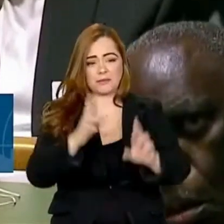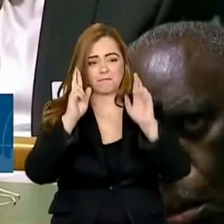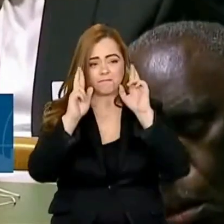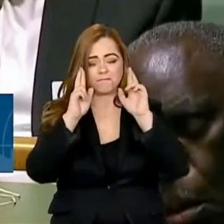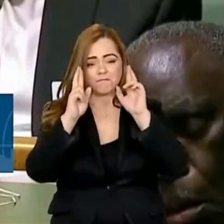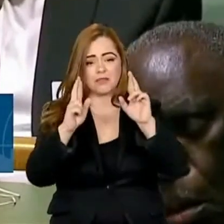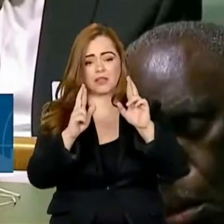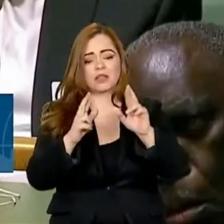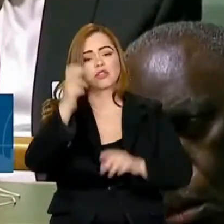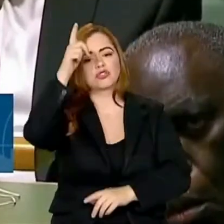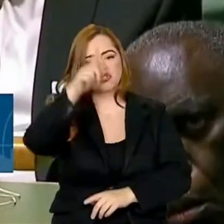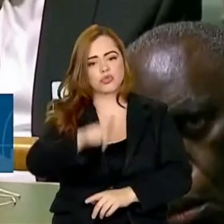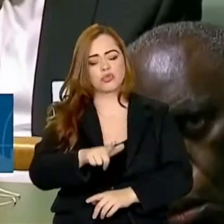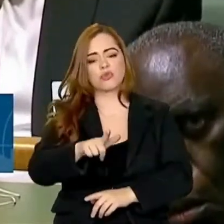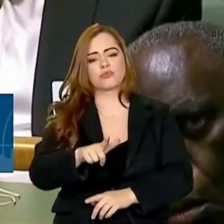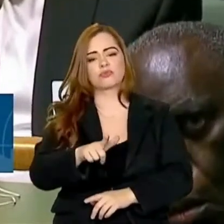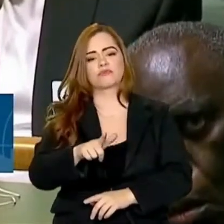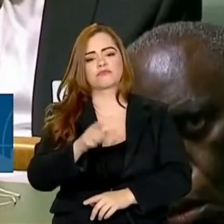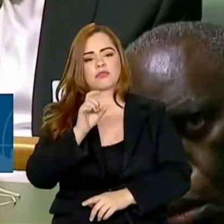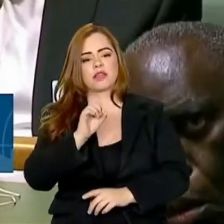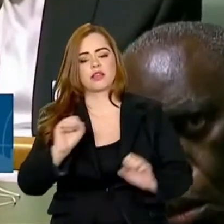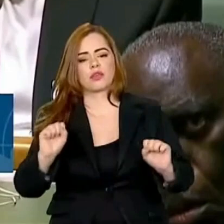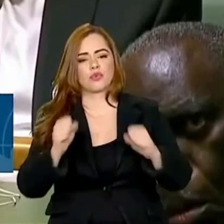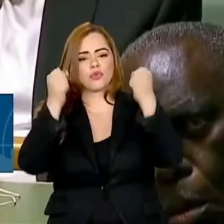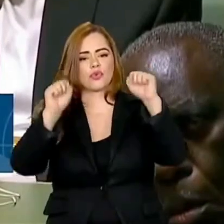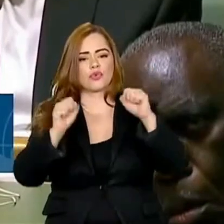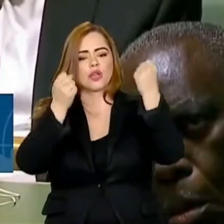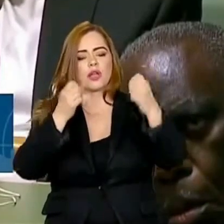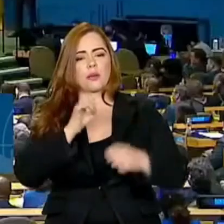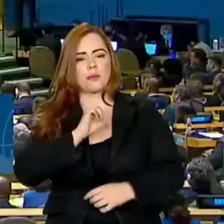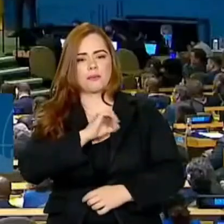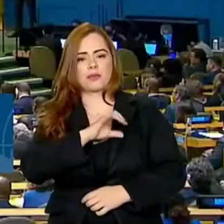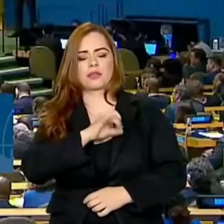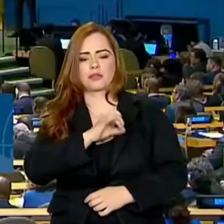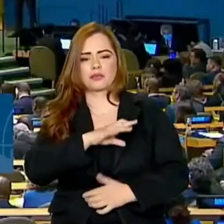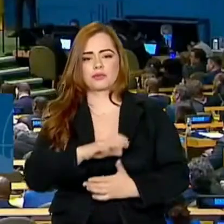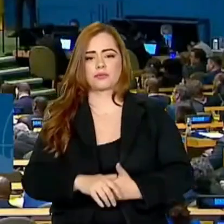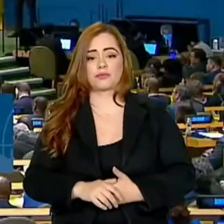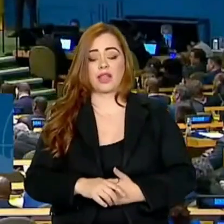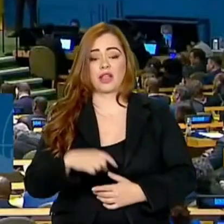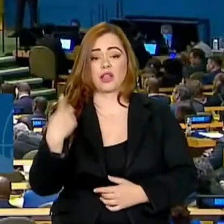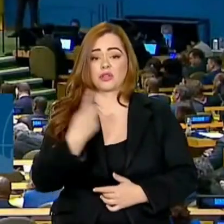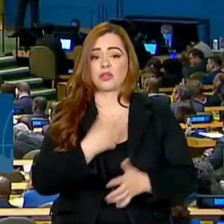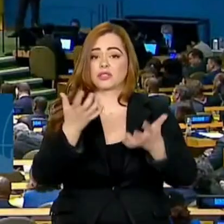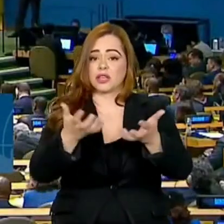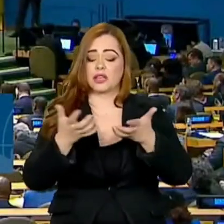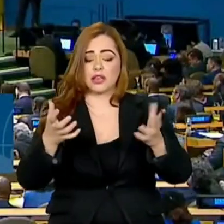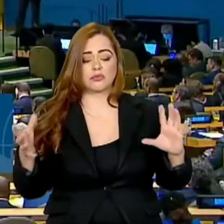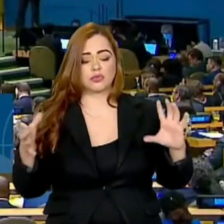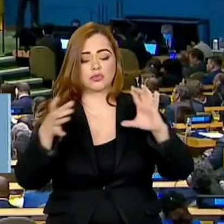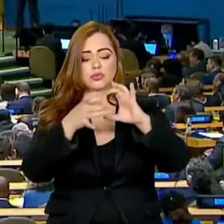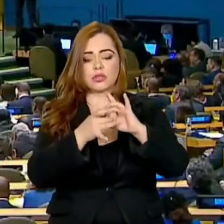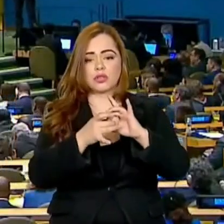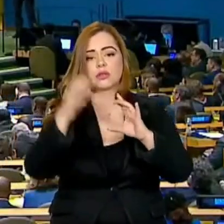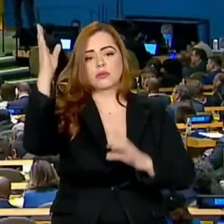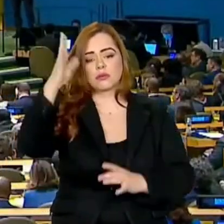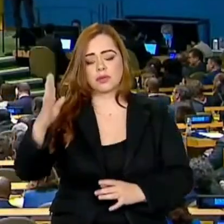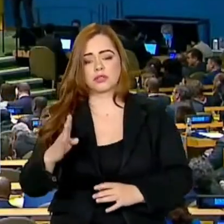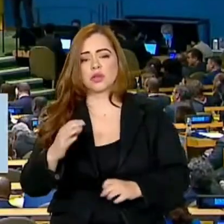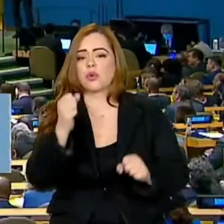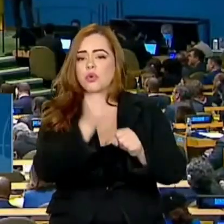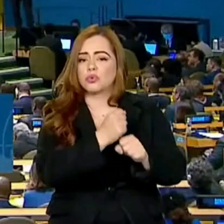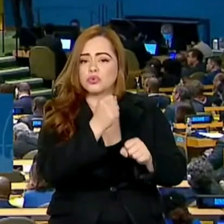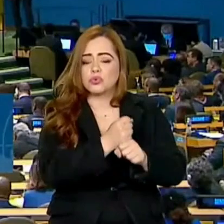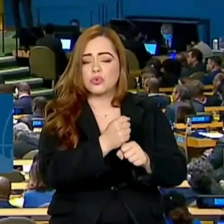uma vez, venceu o medo. Nossa missão é unir o Brasil e reconstruir um país